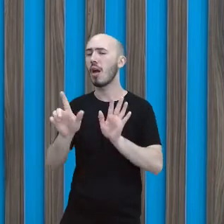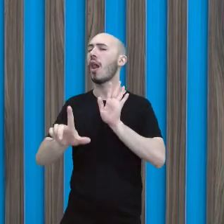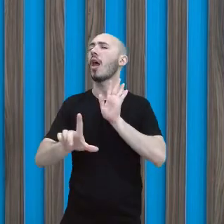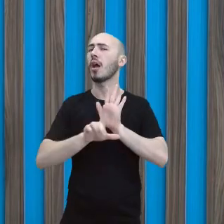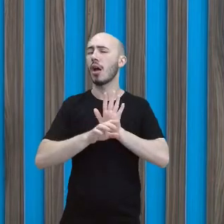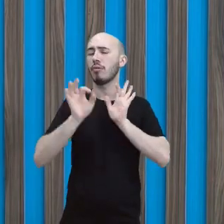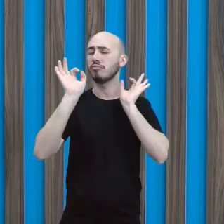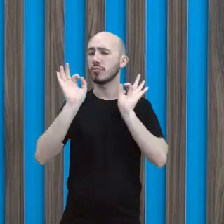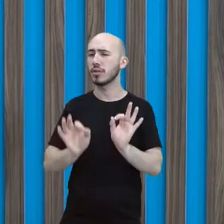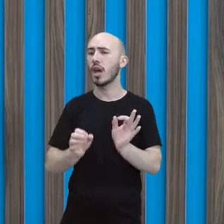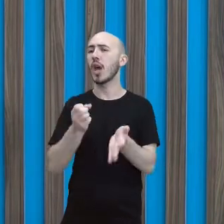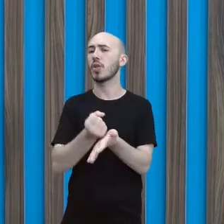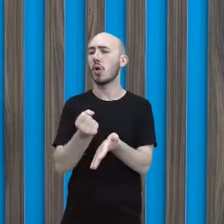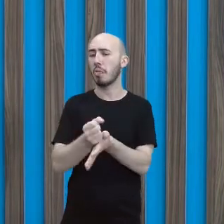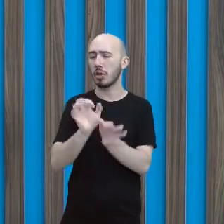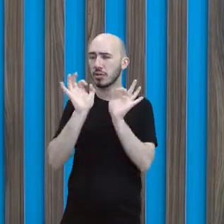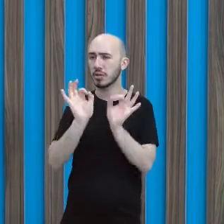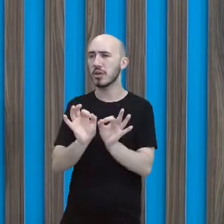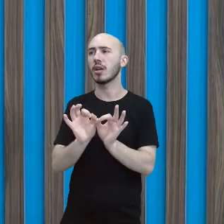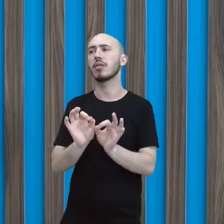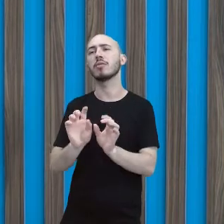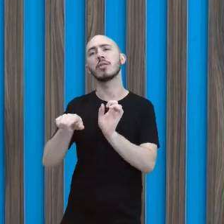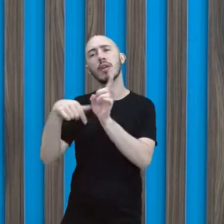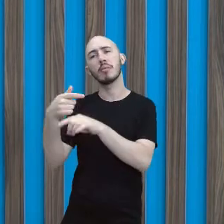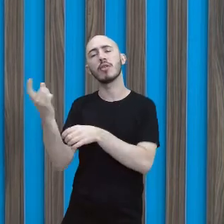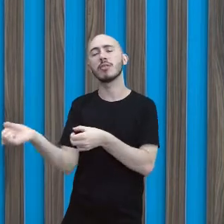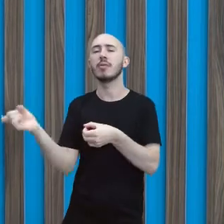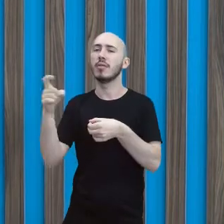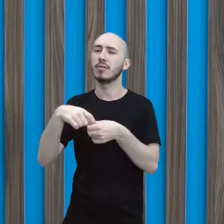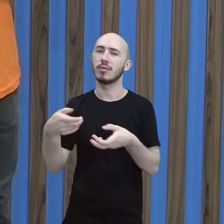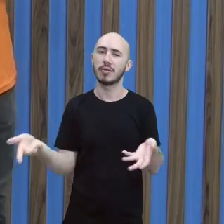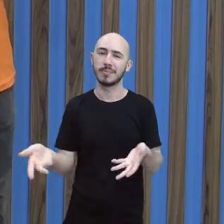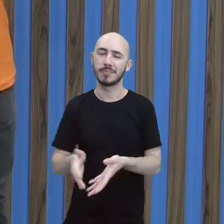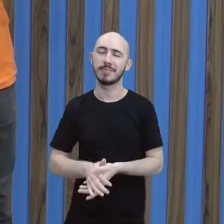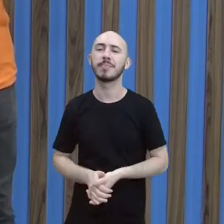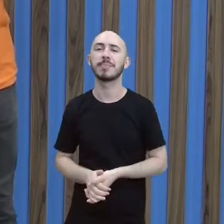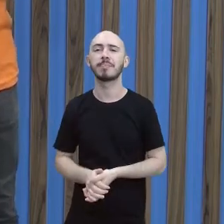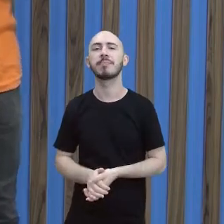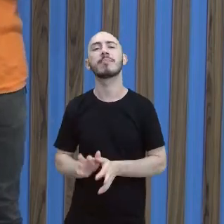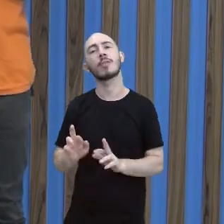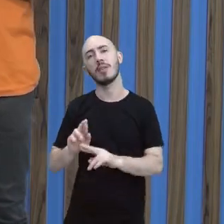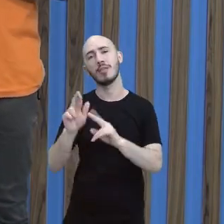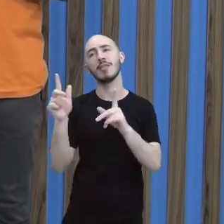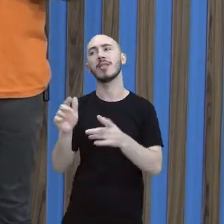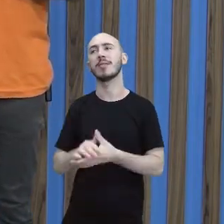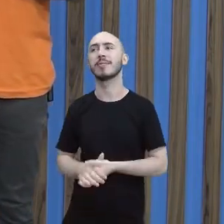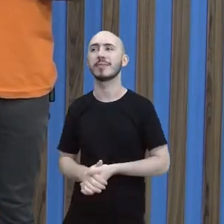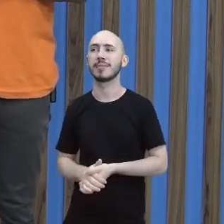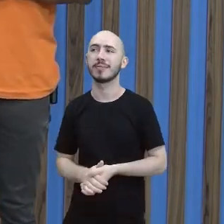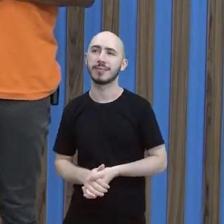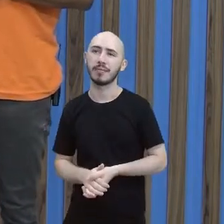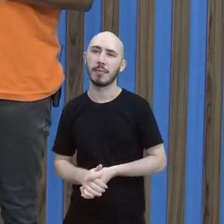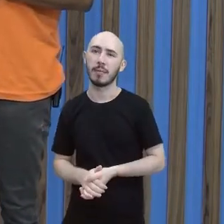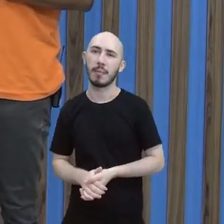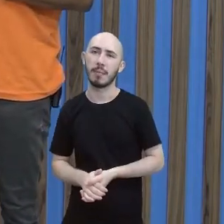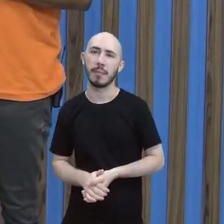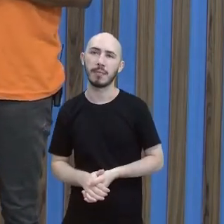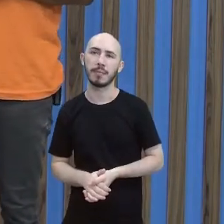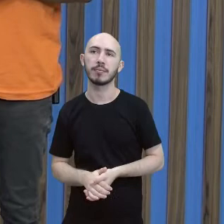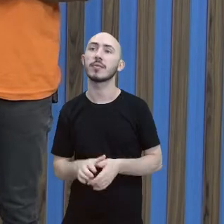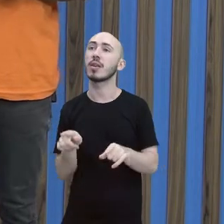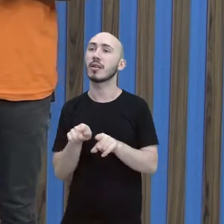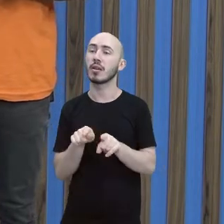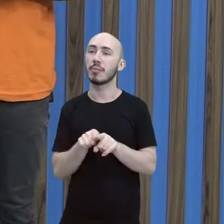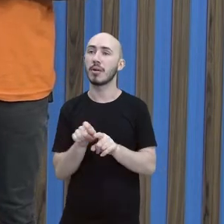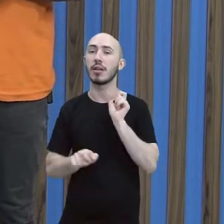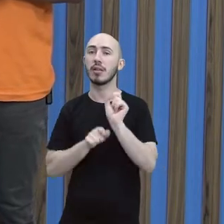justamente. Passou lá seu tempo de turista e depois voltou para cá normal aqui. Pois é, exatamente. Diferente, né, aqui, né? Tá? Outro termo